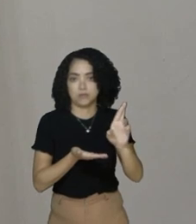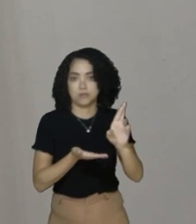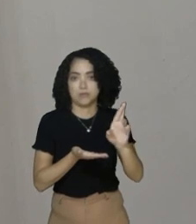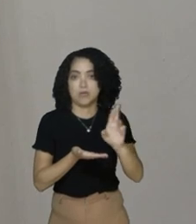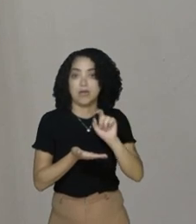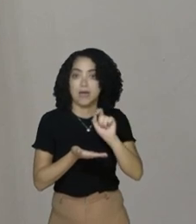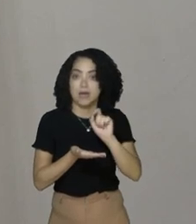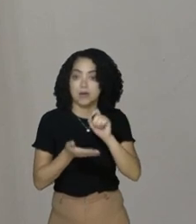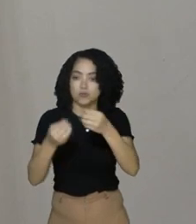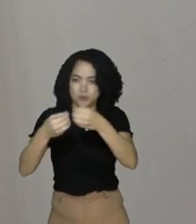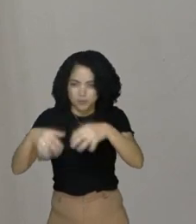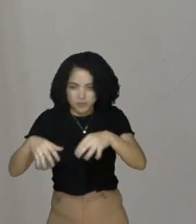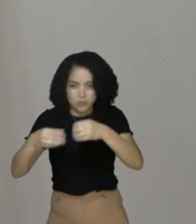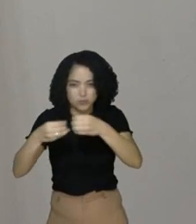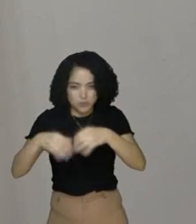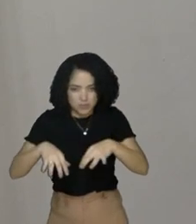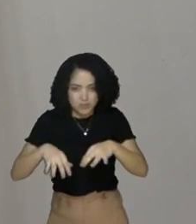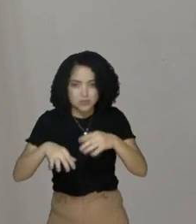aos prejuízos da chuva.